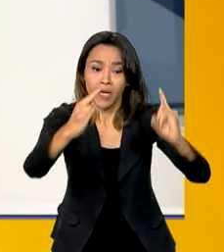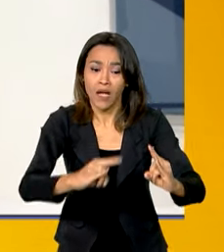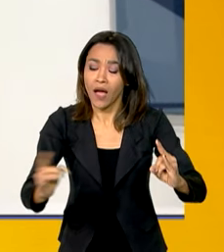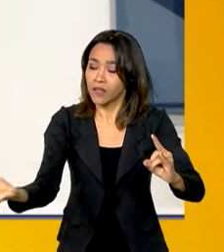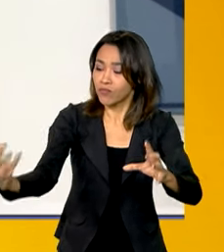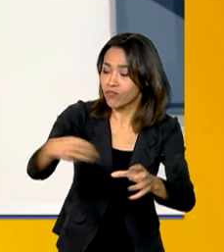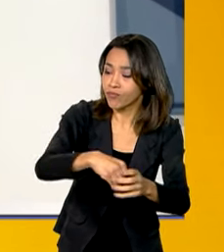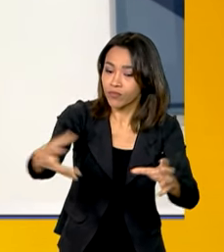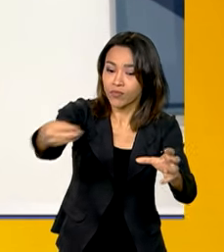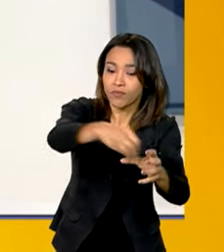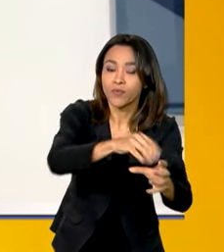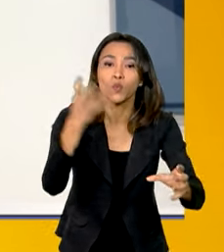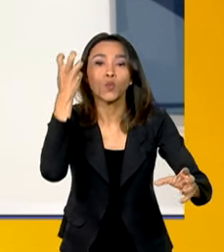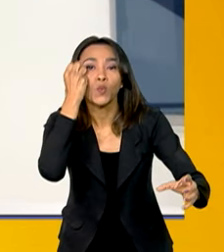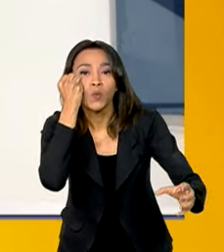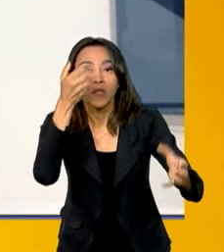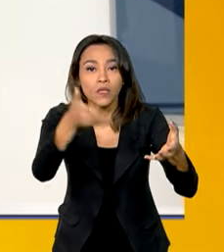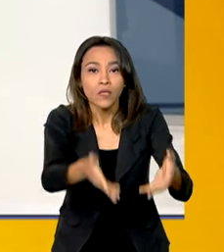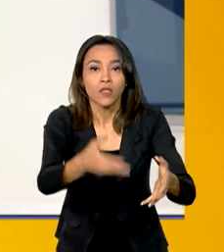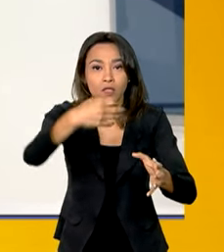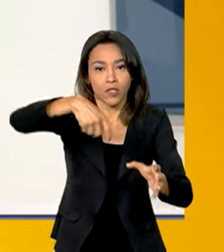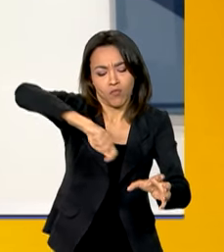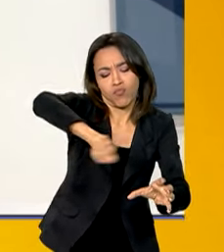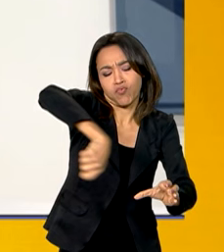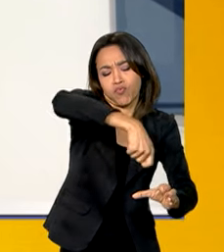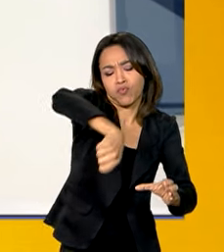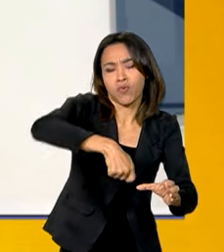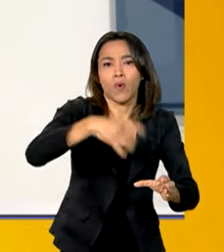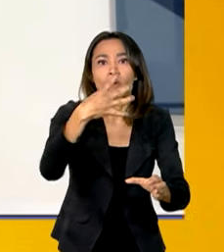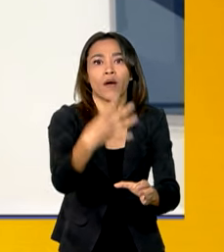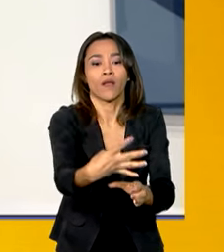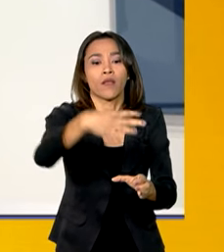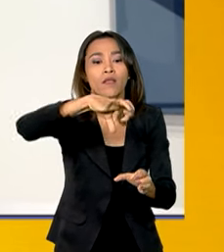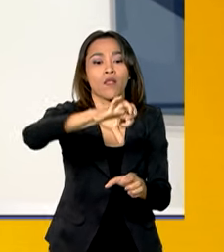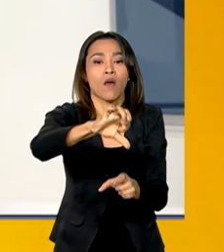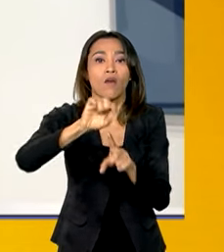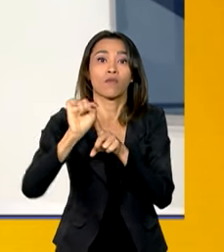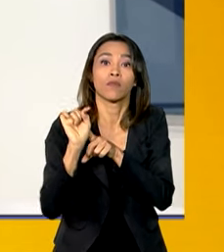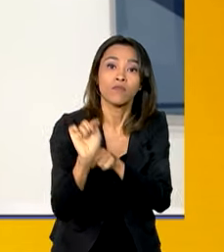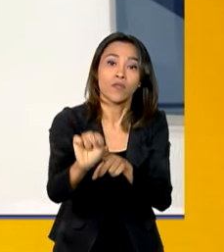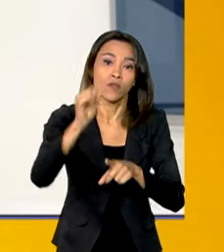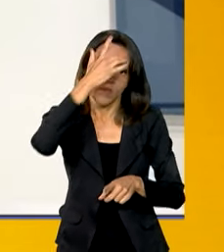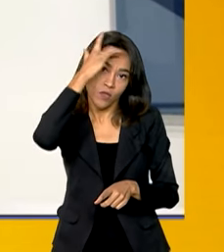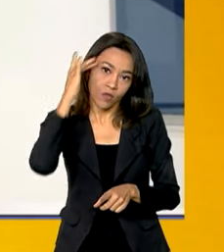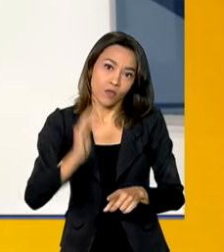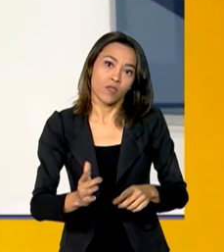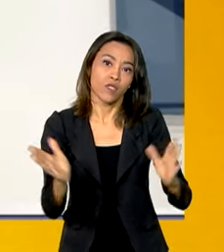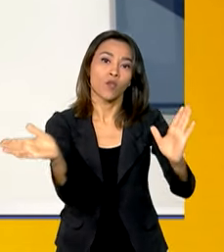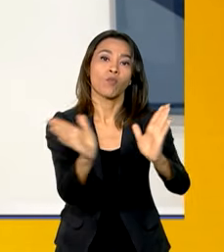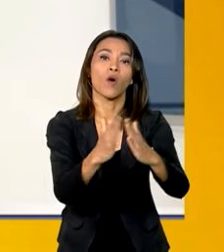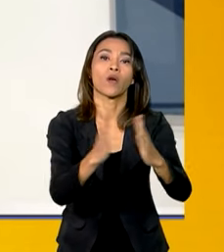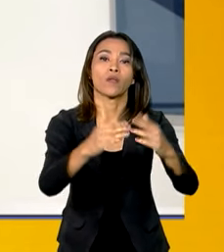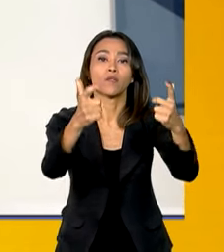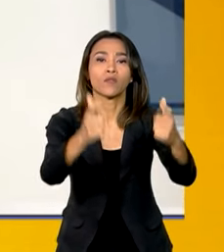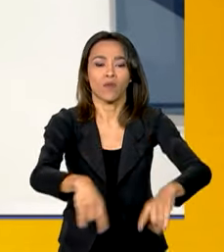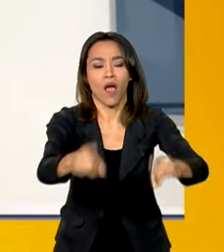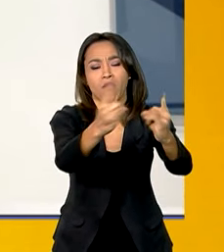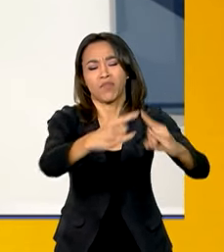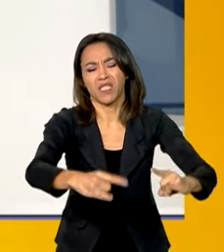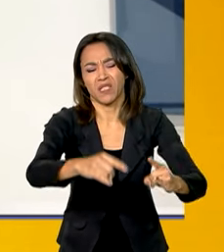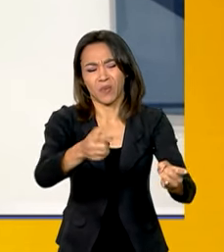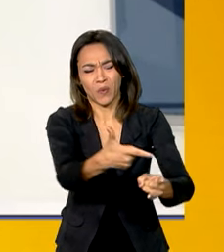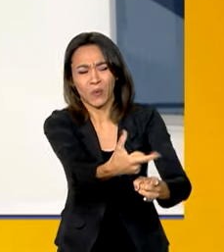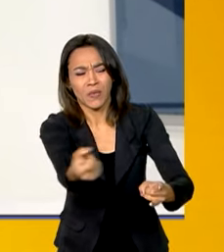casas. Estamos falando de 49 mil pessoas que estão vivendo nesses abrigos, abrigos com 200, com